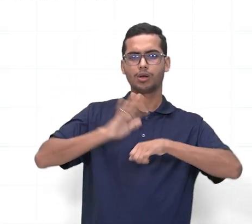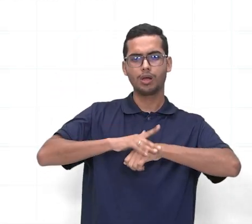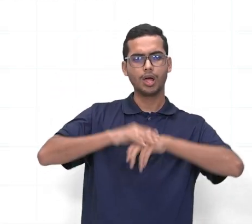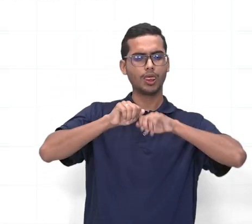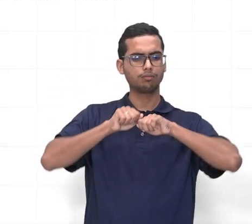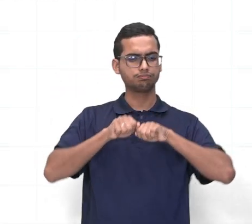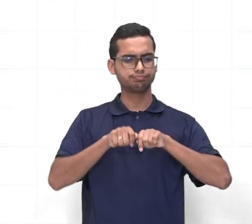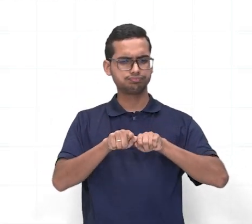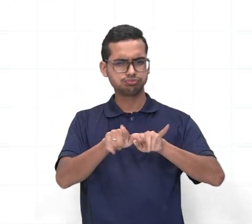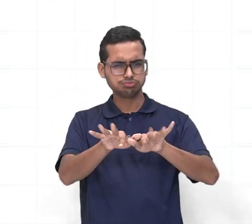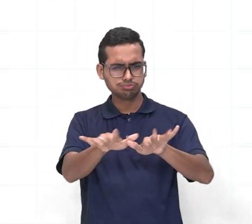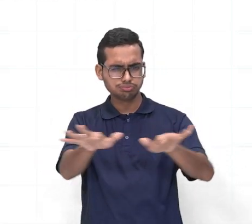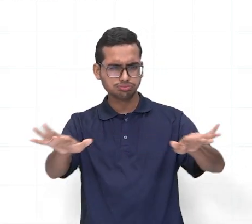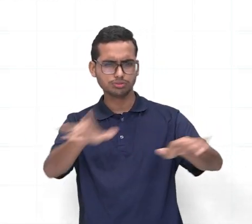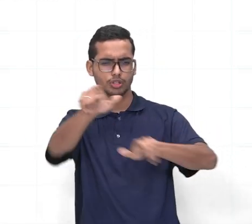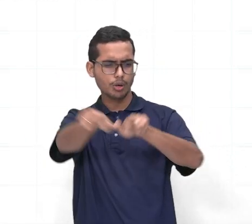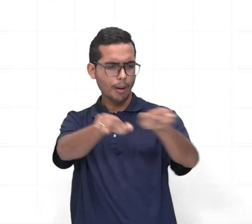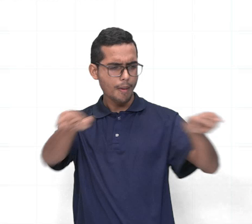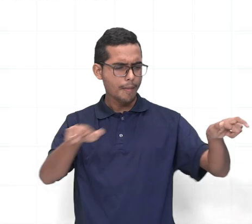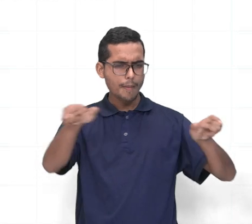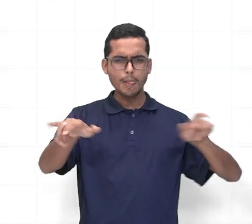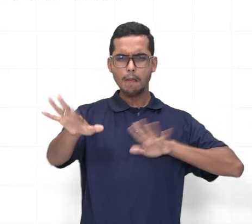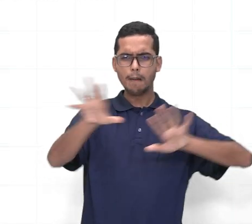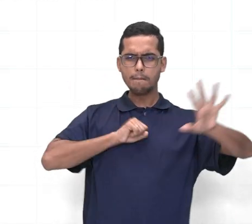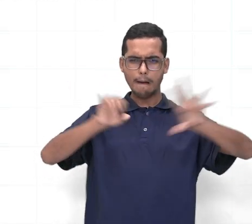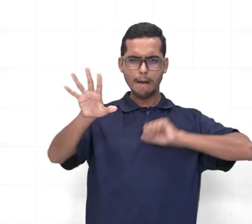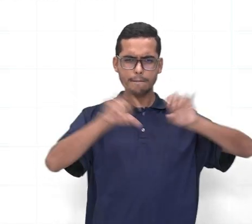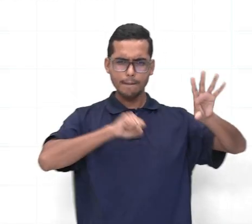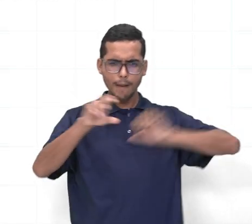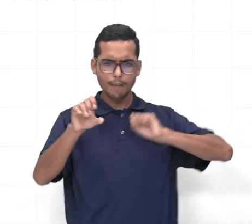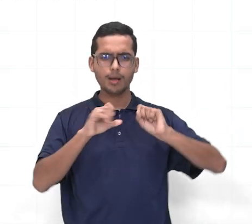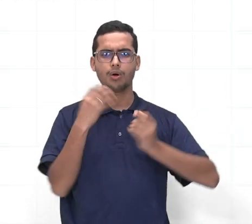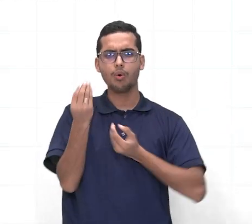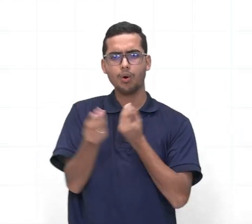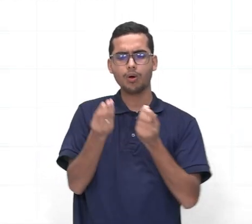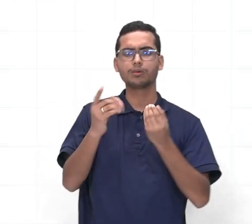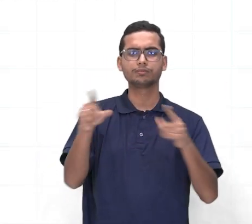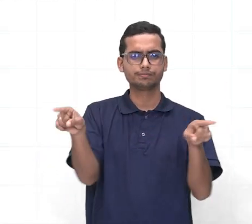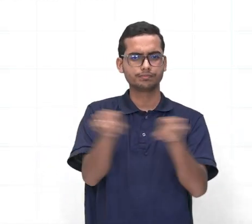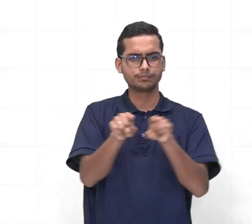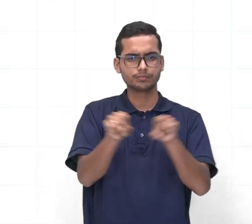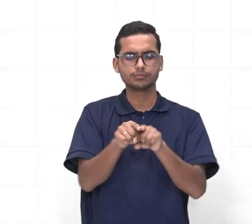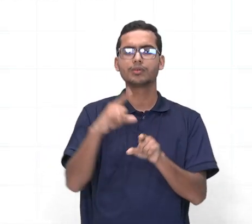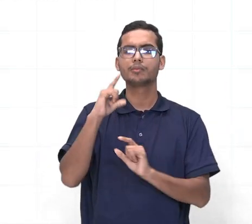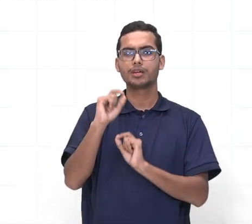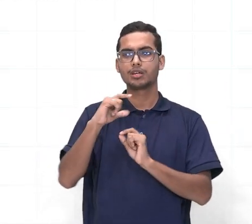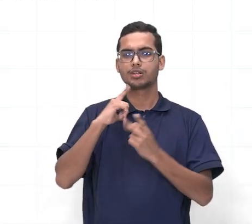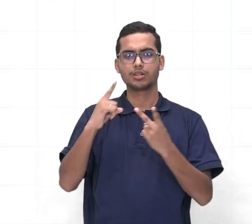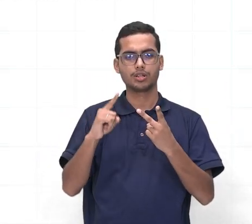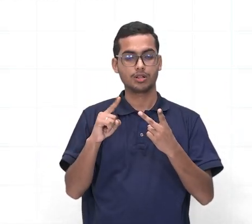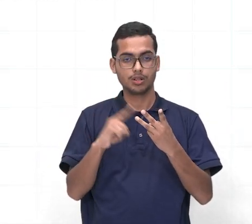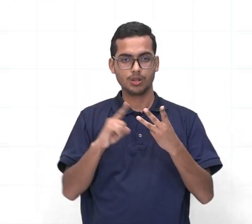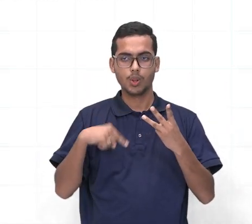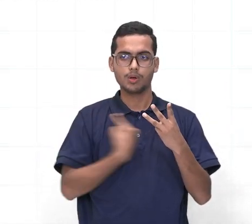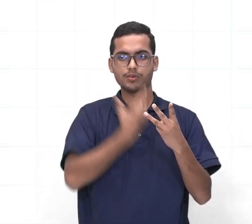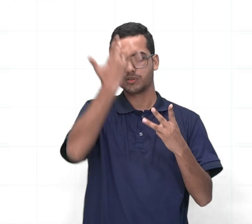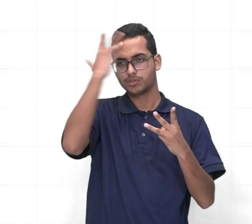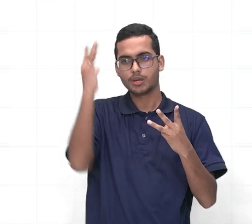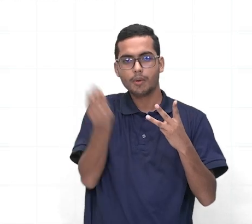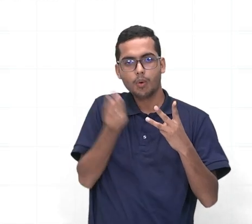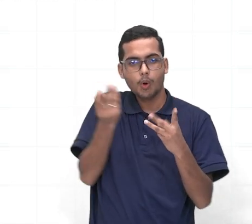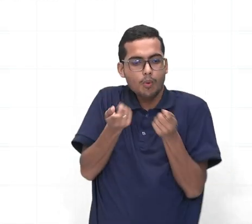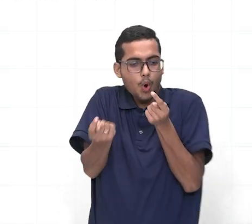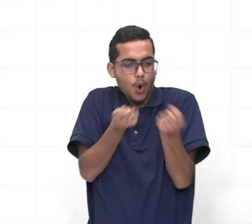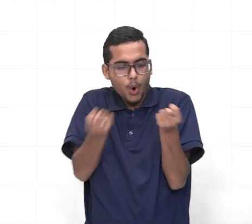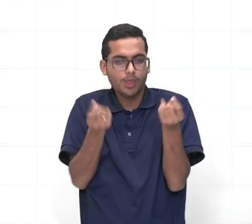conhecimento sobre as formas de controle, né, a serem utilizados. Então,